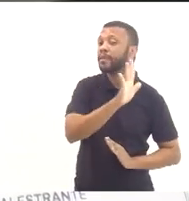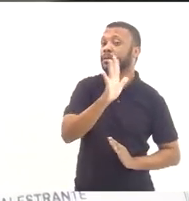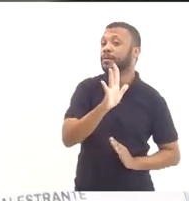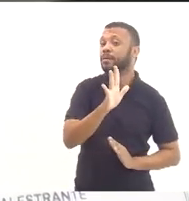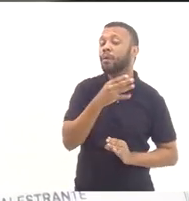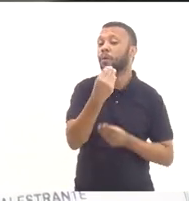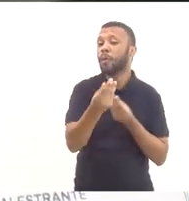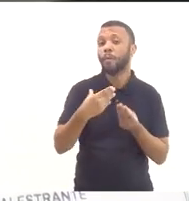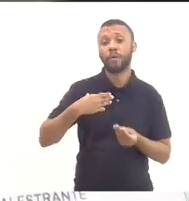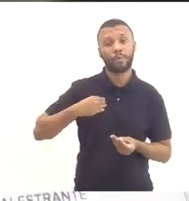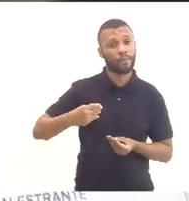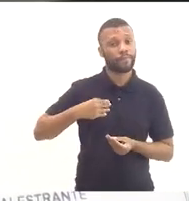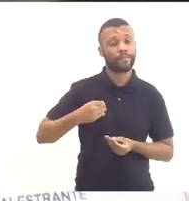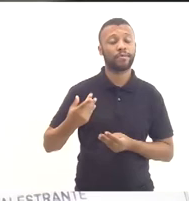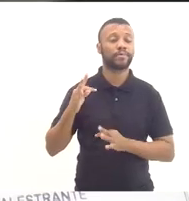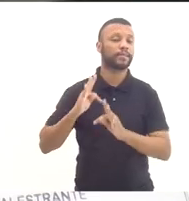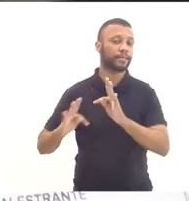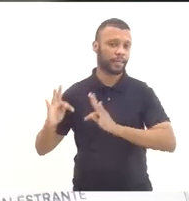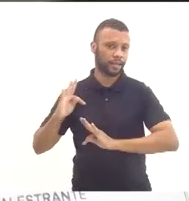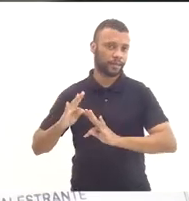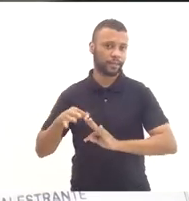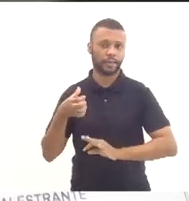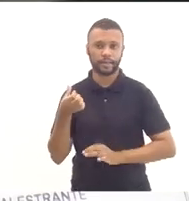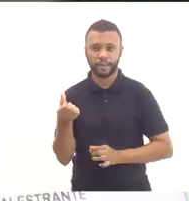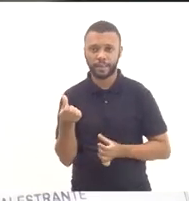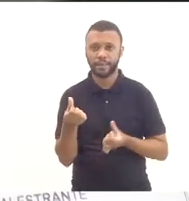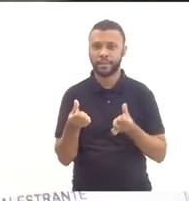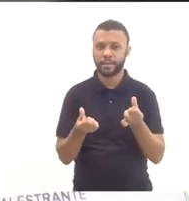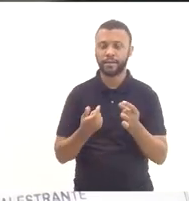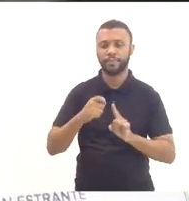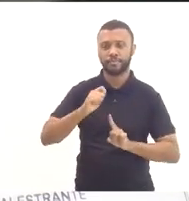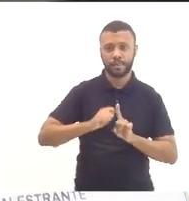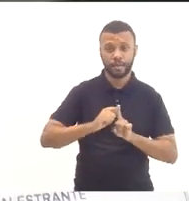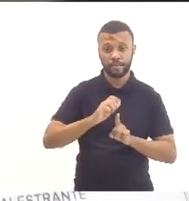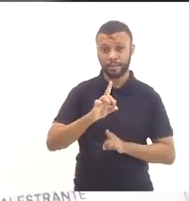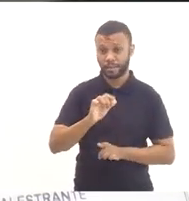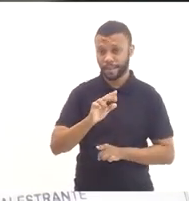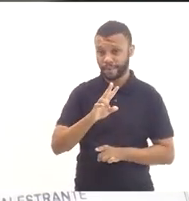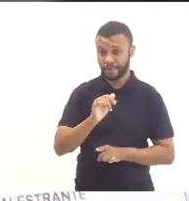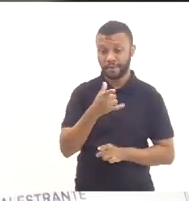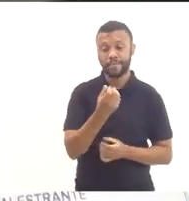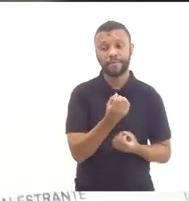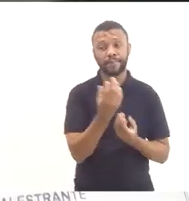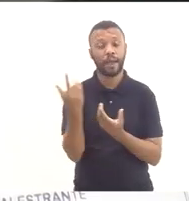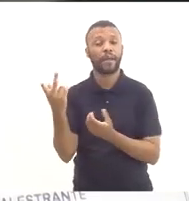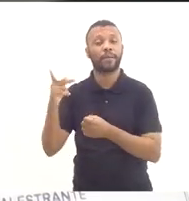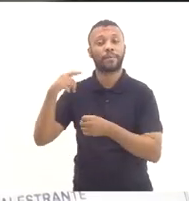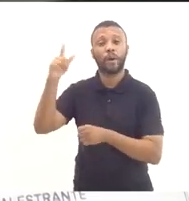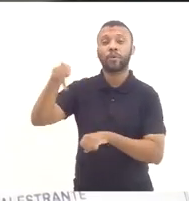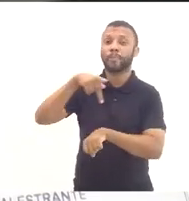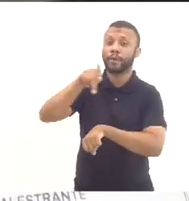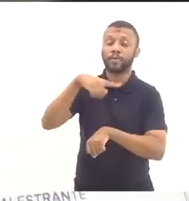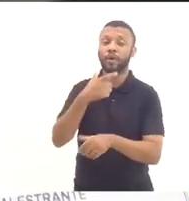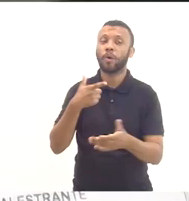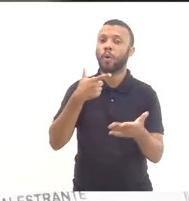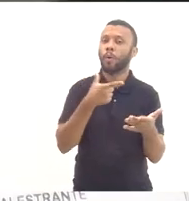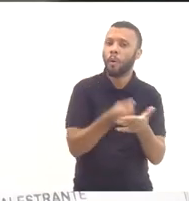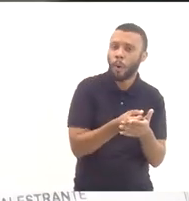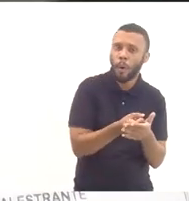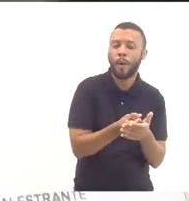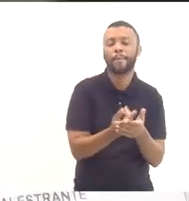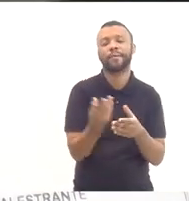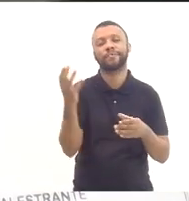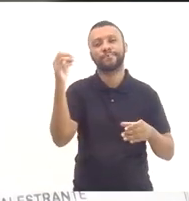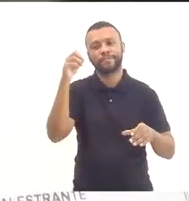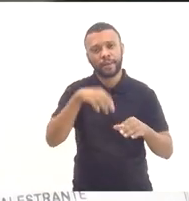né e a cada seis meses o Davi vai para clínica para fazer os exames a gente compra fórmula traz